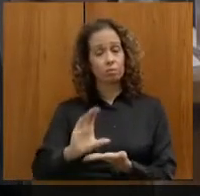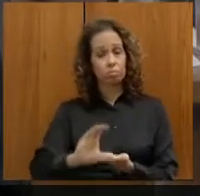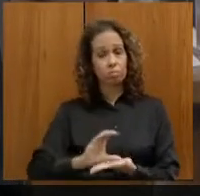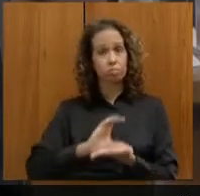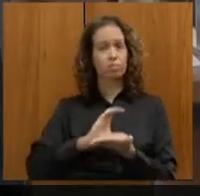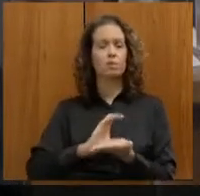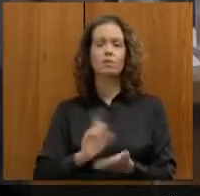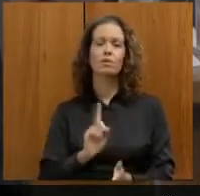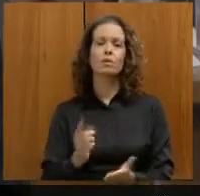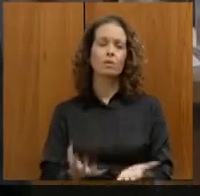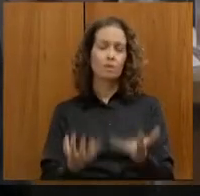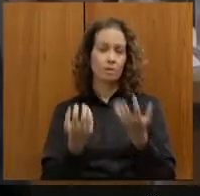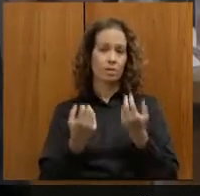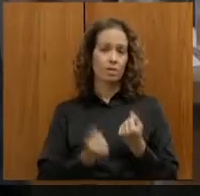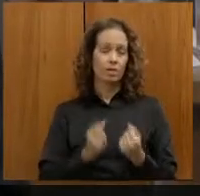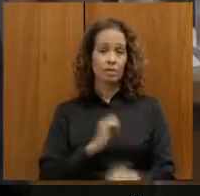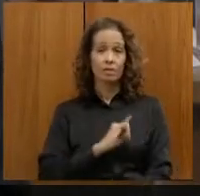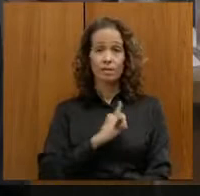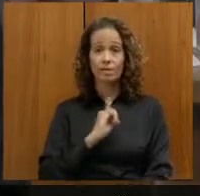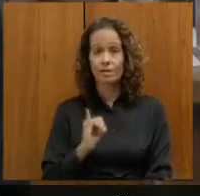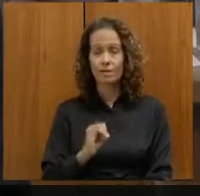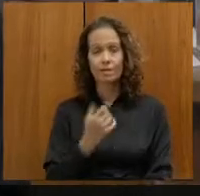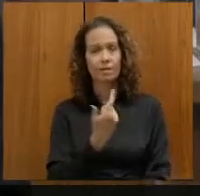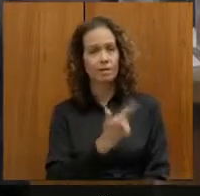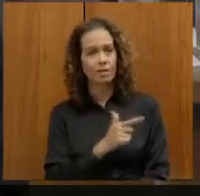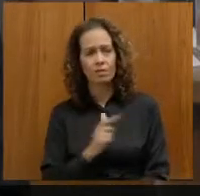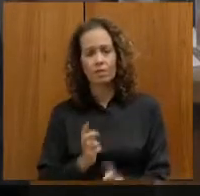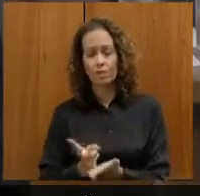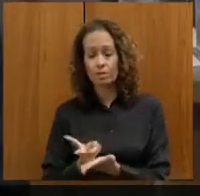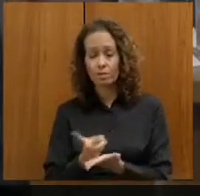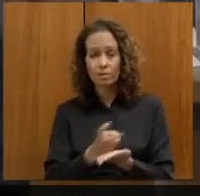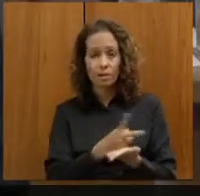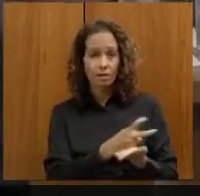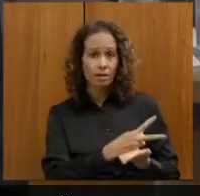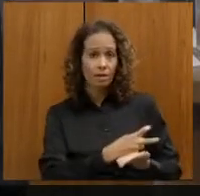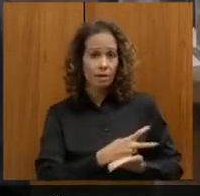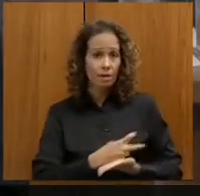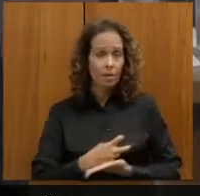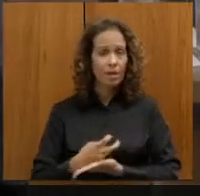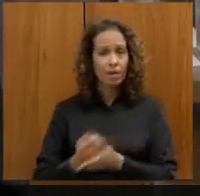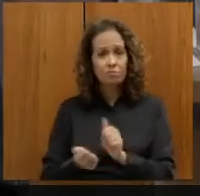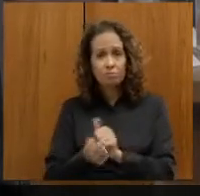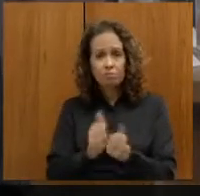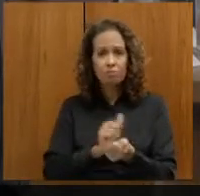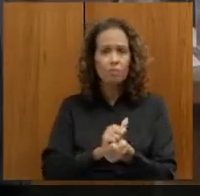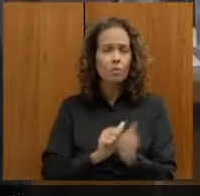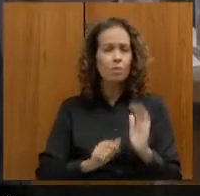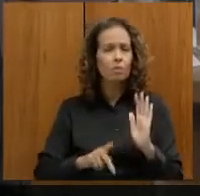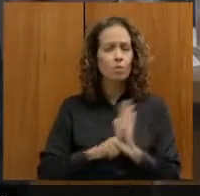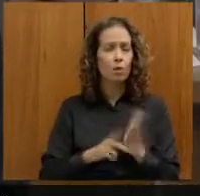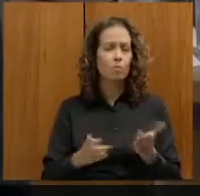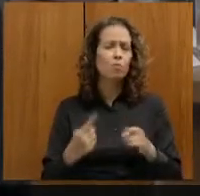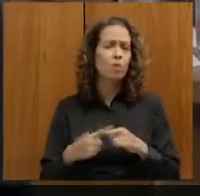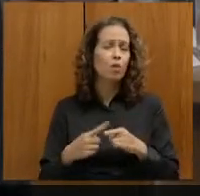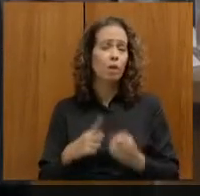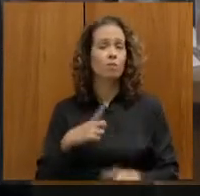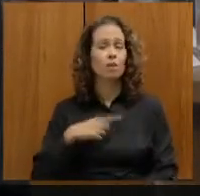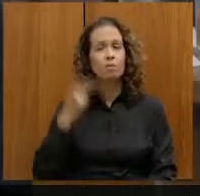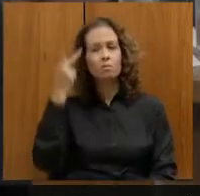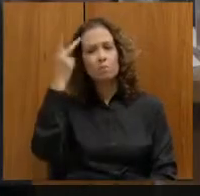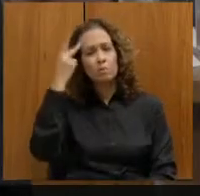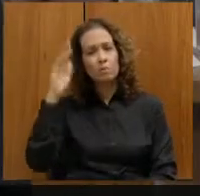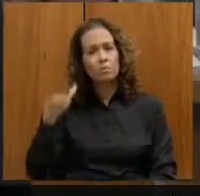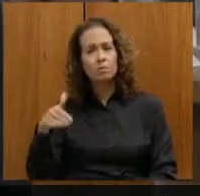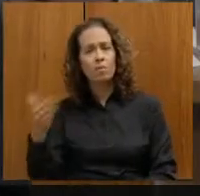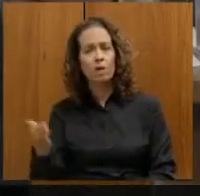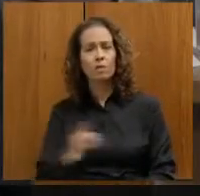não viria se não houvesse um tratamento tributário específico para ele porque porque eu tenho São Paulo aqui do lado Rio de Janeiro